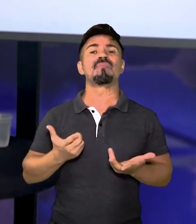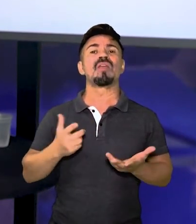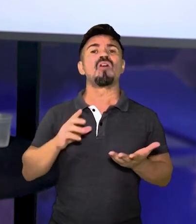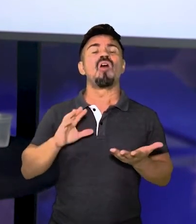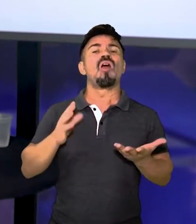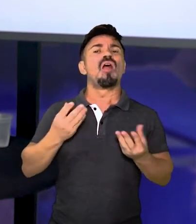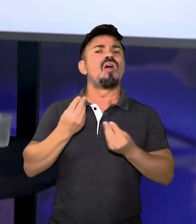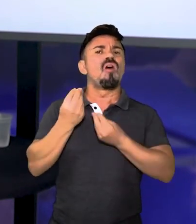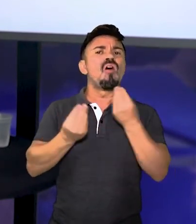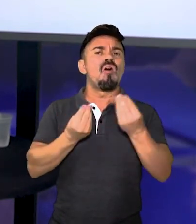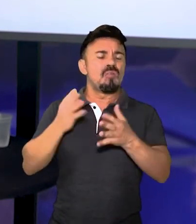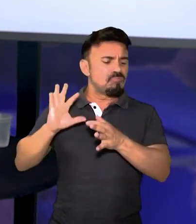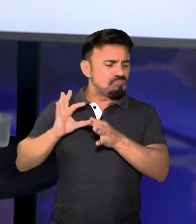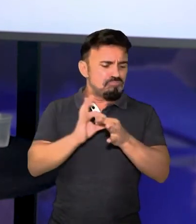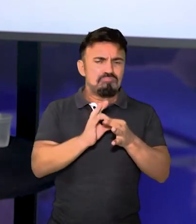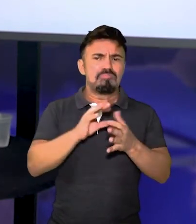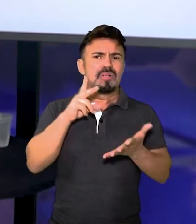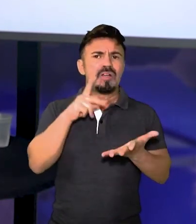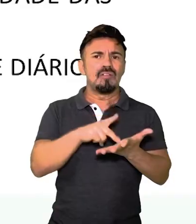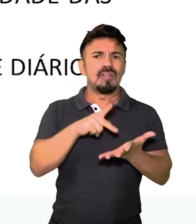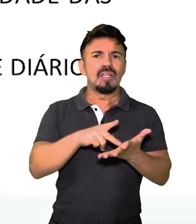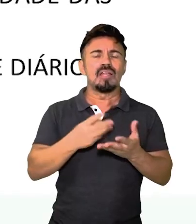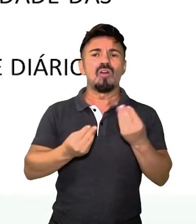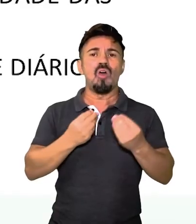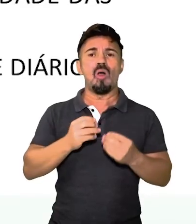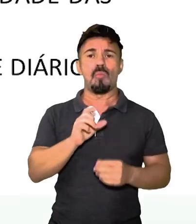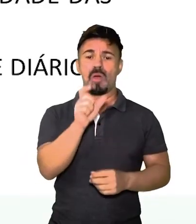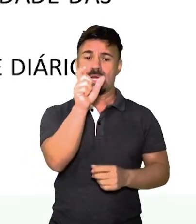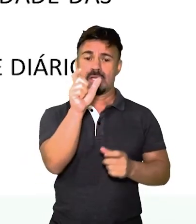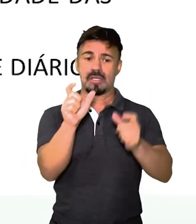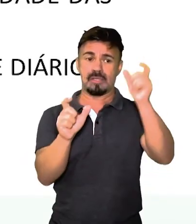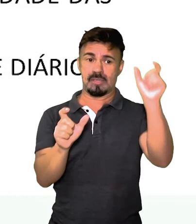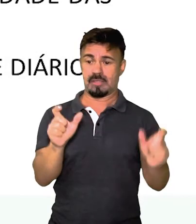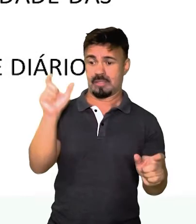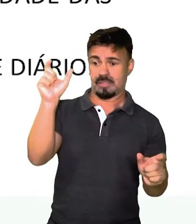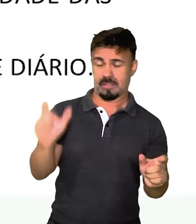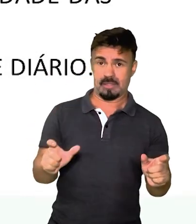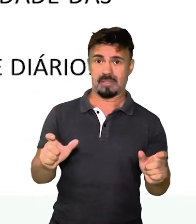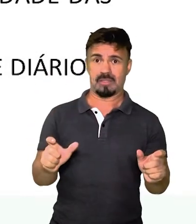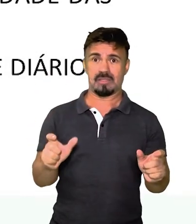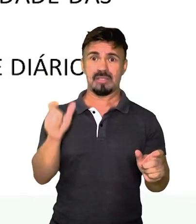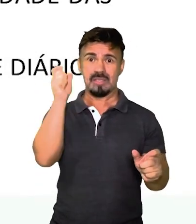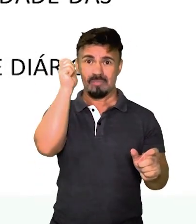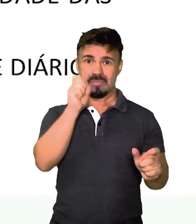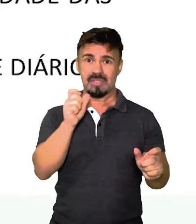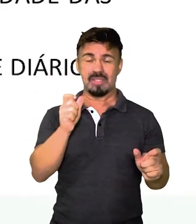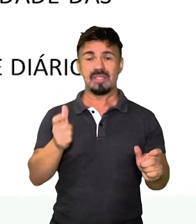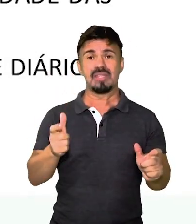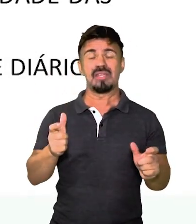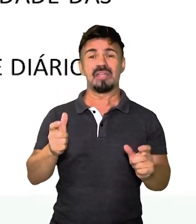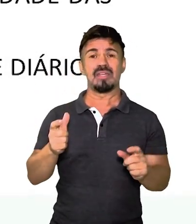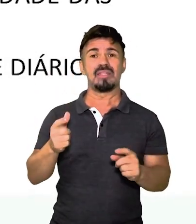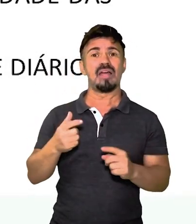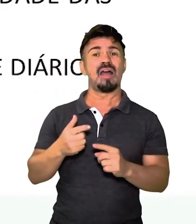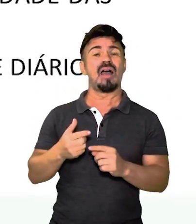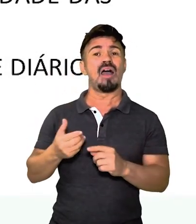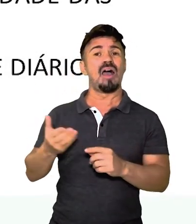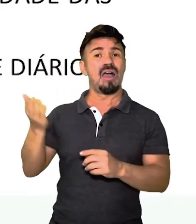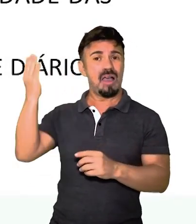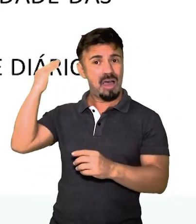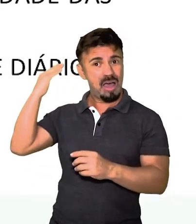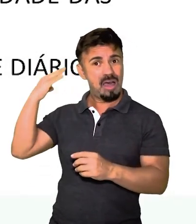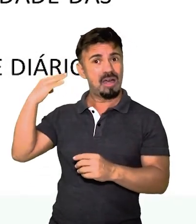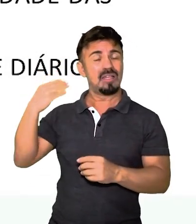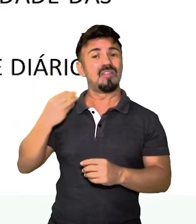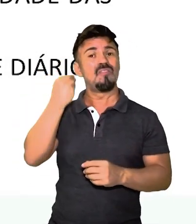A interpretação relacionando com a realidade, cada adolescente vivia uma realidade.